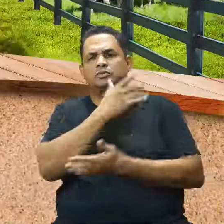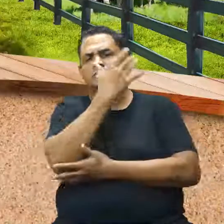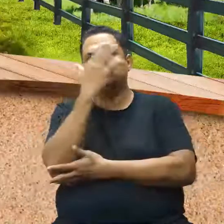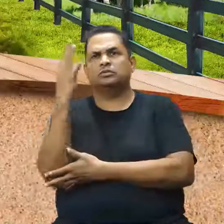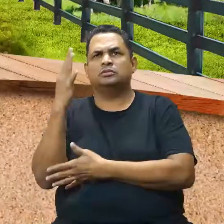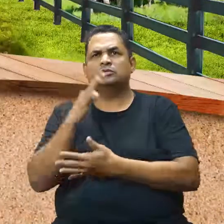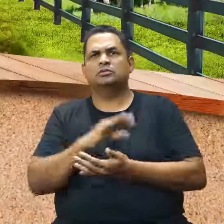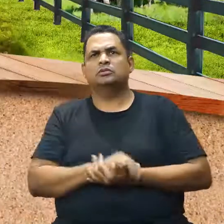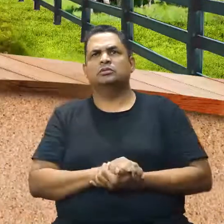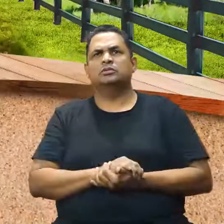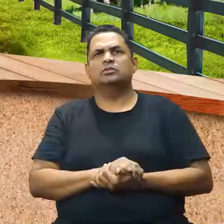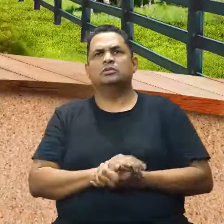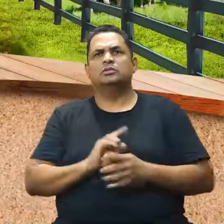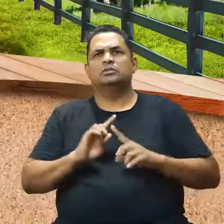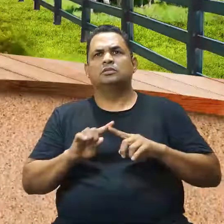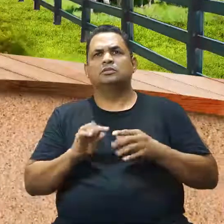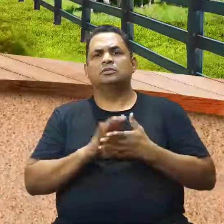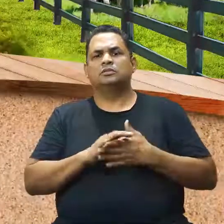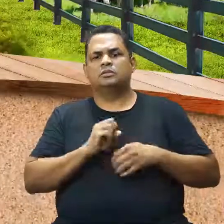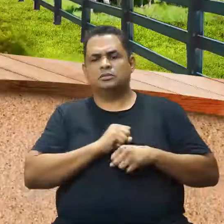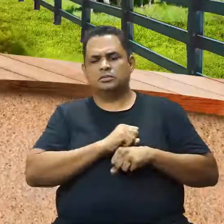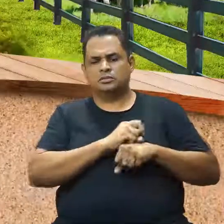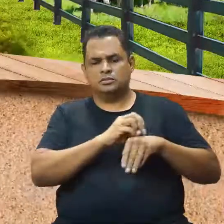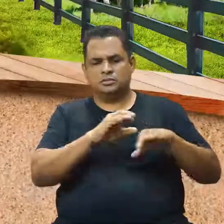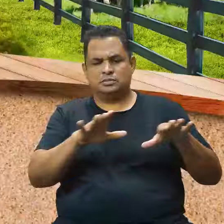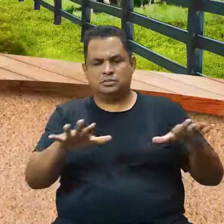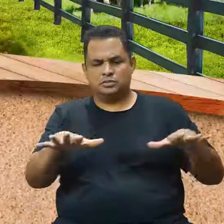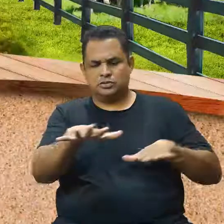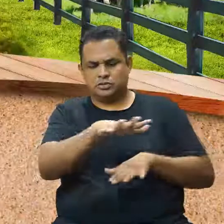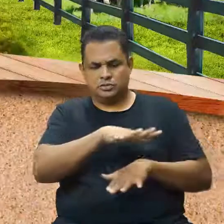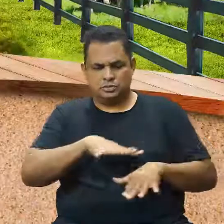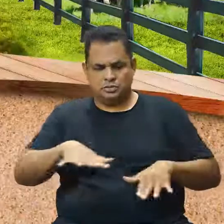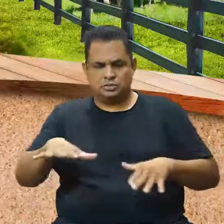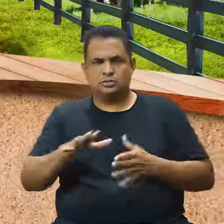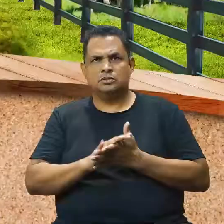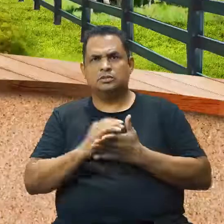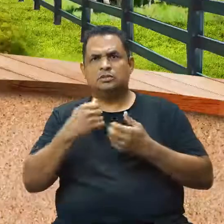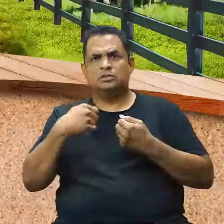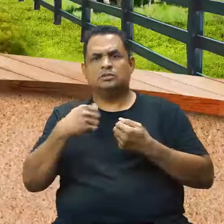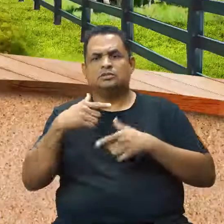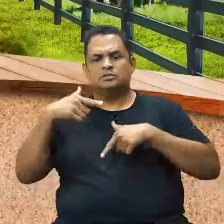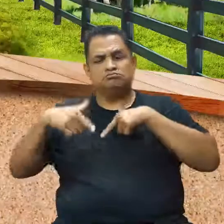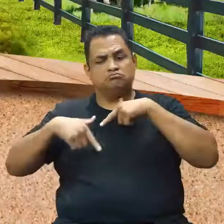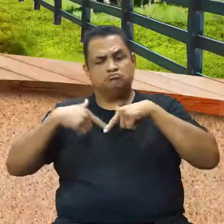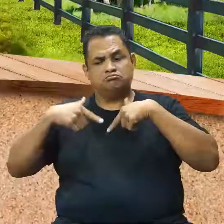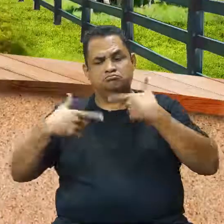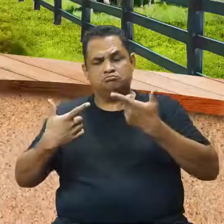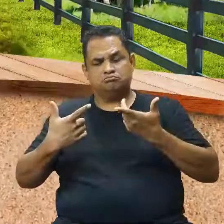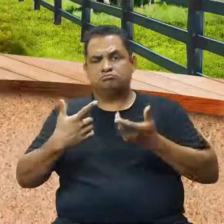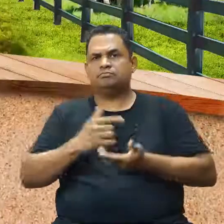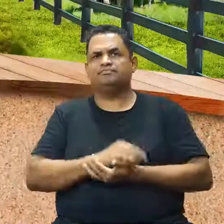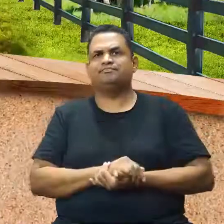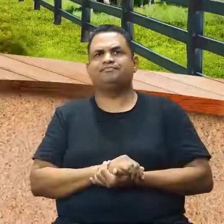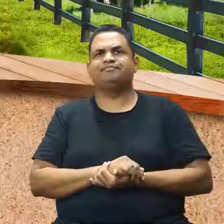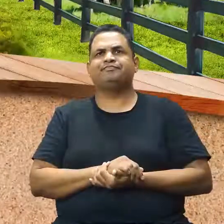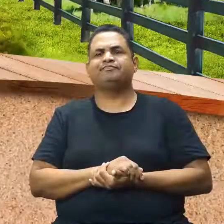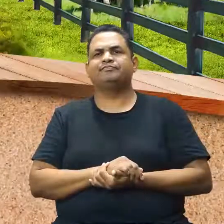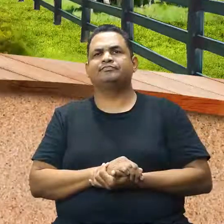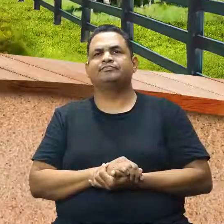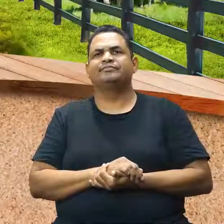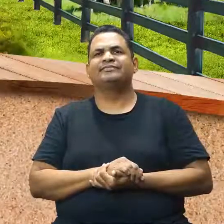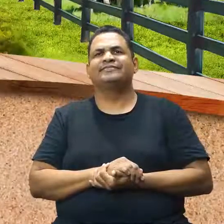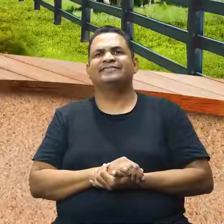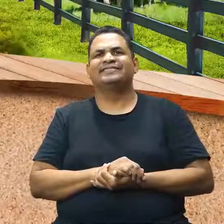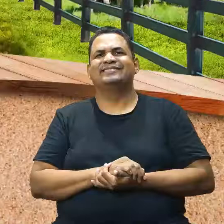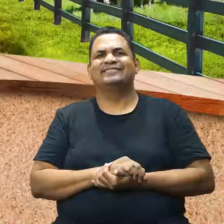Professor, mas para eu distribuir essas iscas, requer mão de obra. Então, claro que eu sempre estou falando